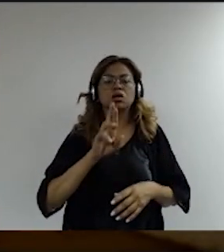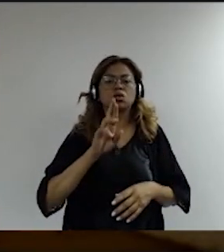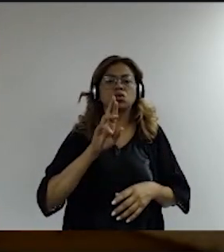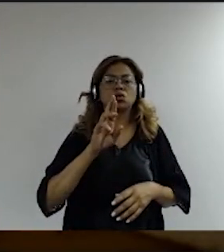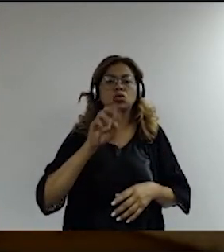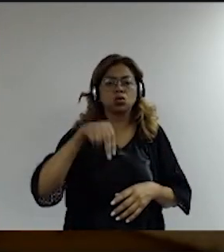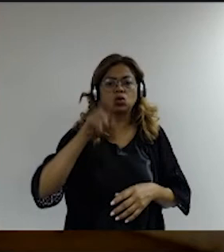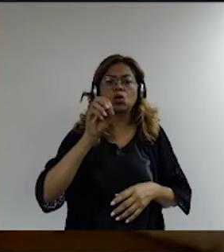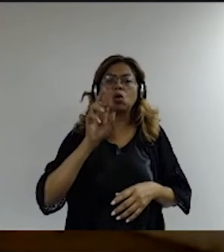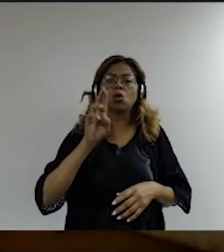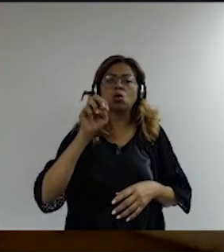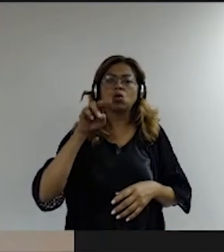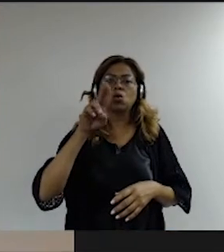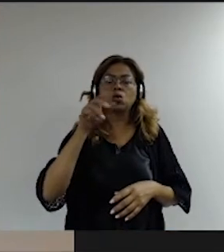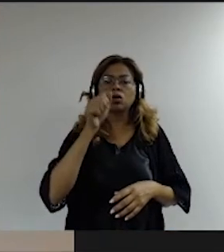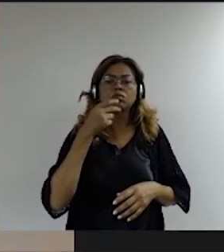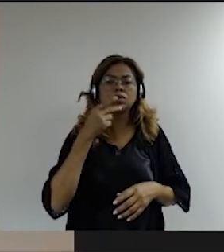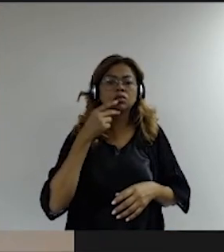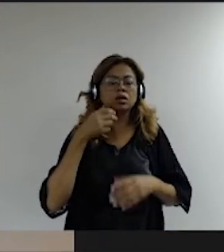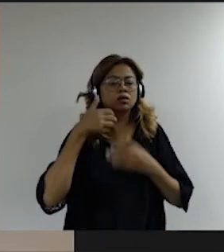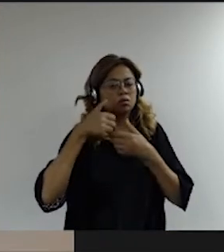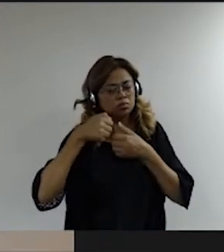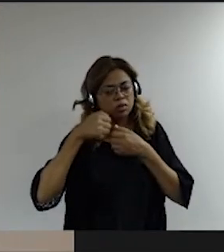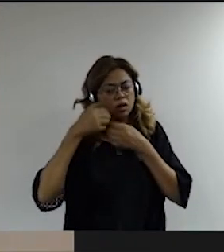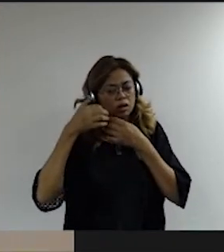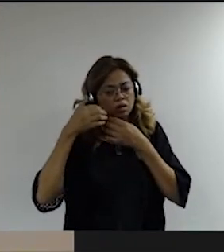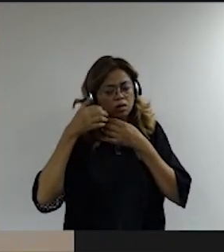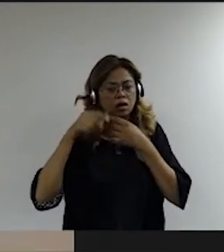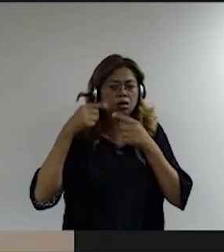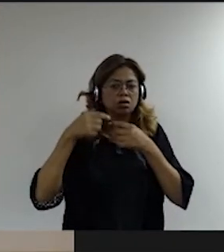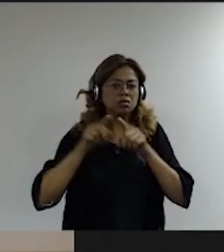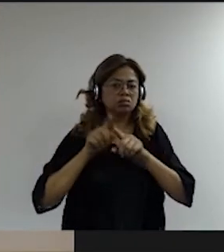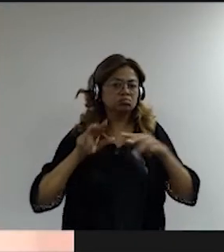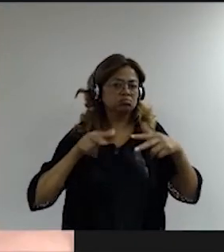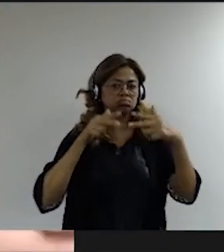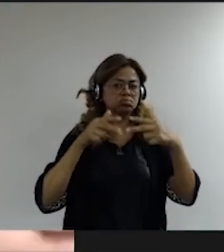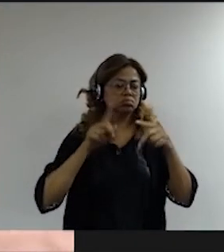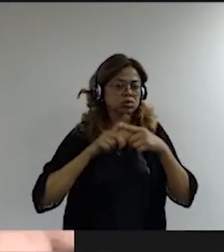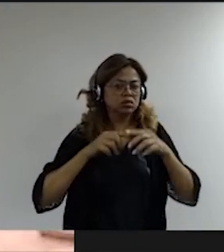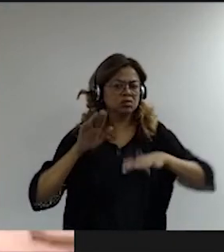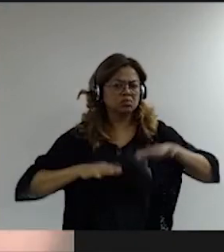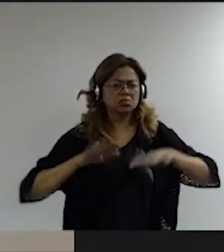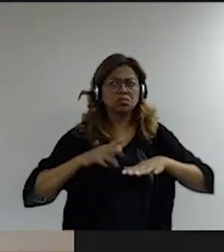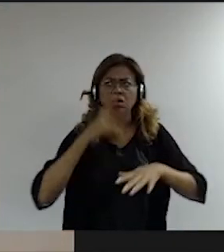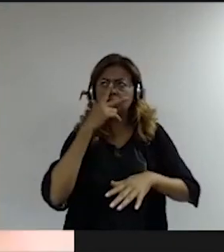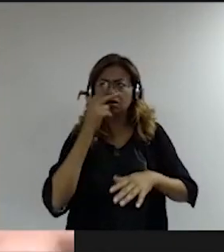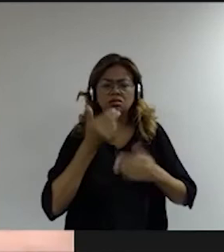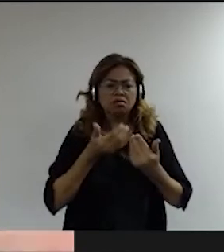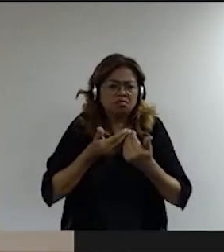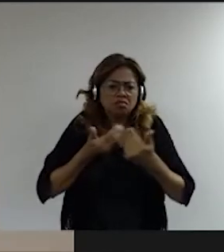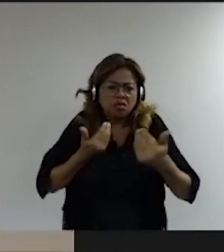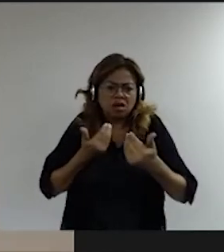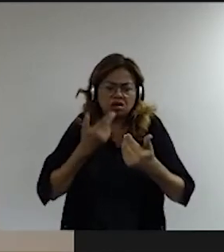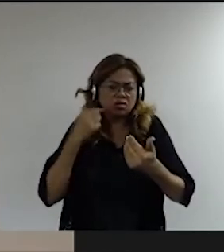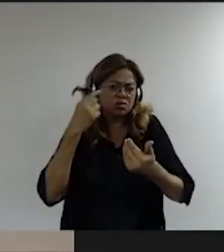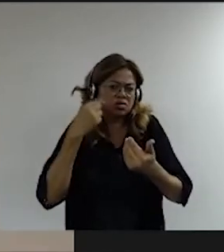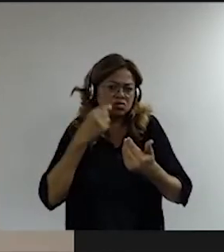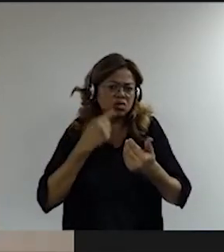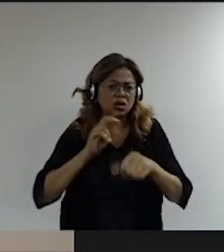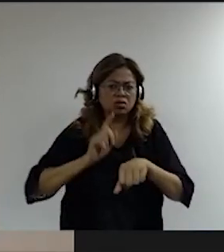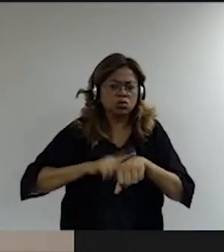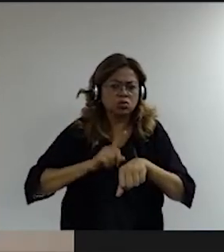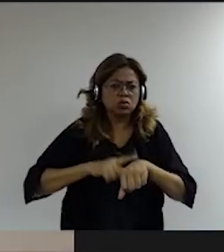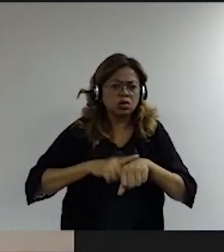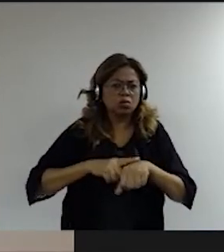a gravação, obviamente, afasta o magistrado do interesse do tempo real, da participação do advogado em tempo real